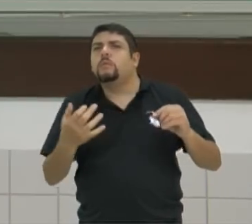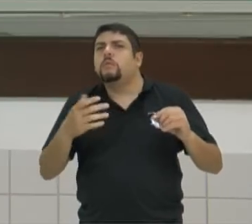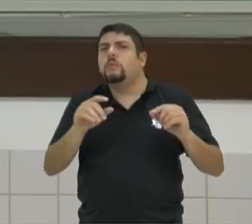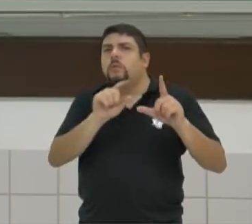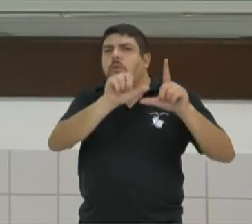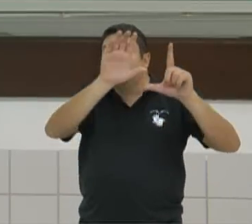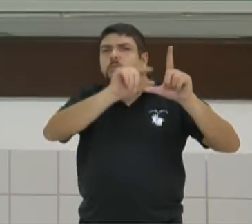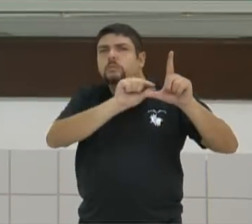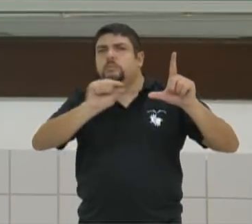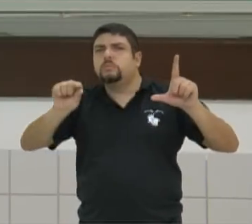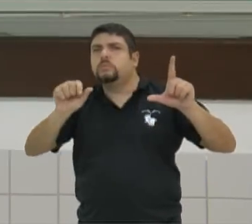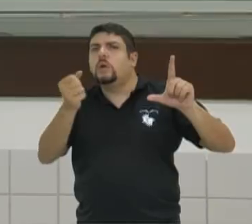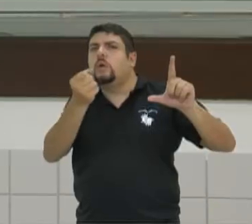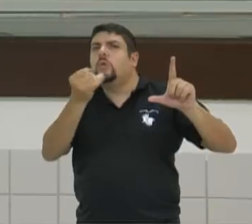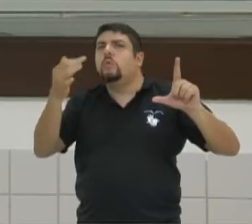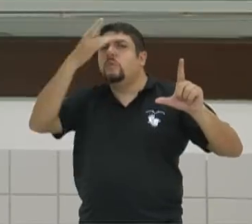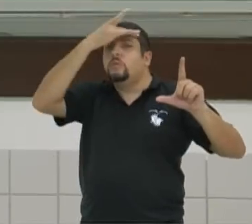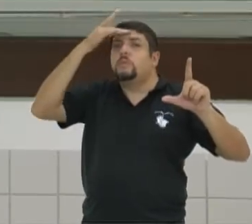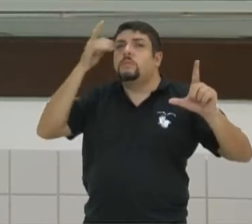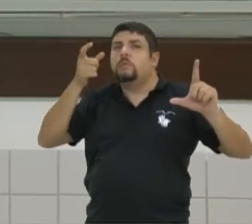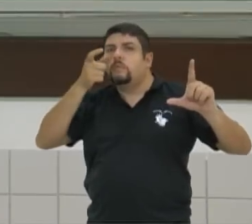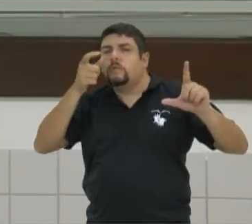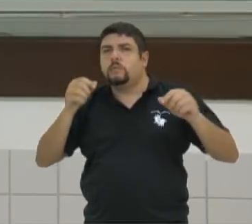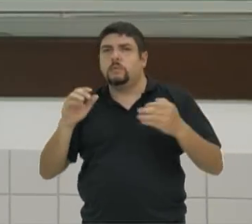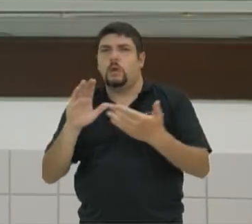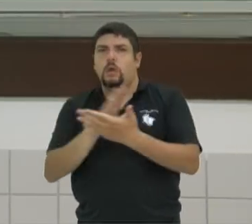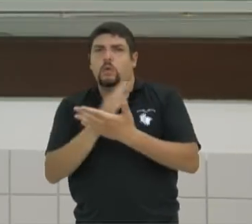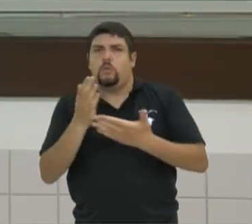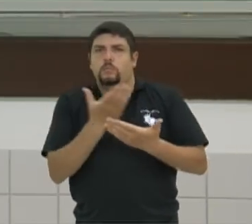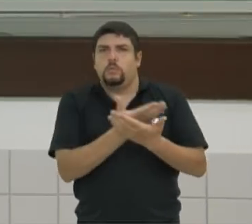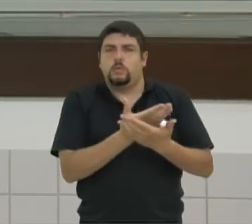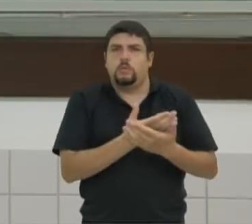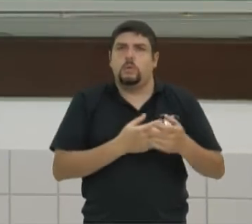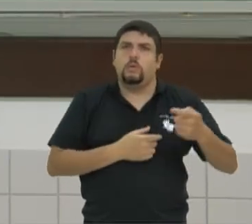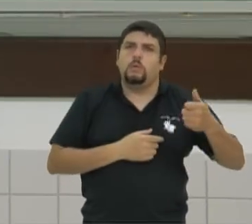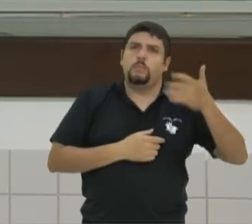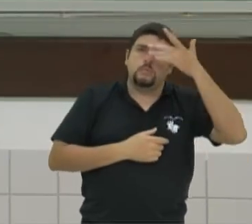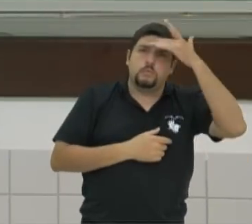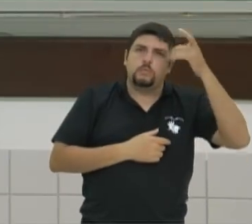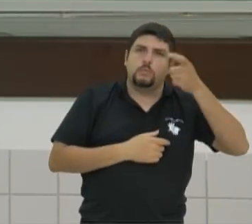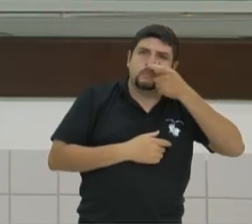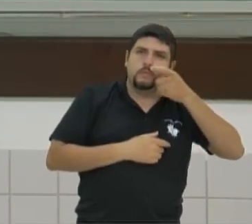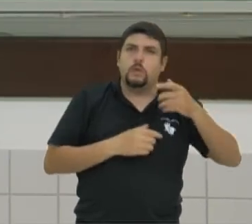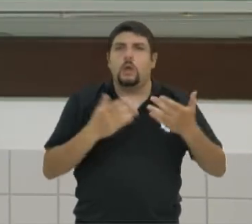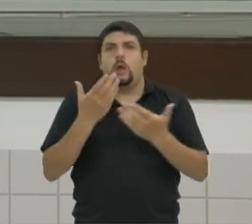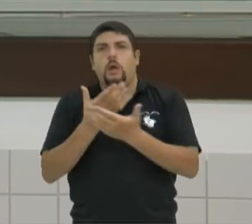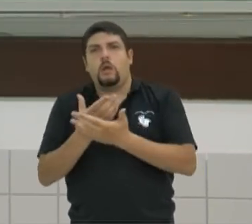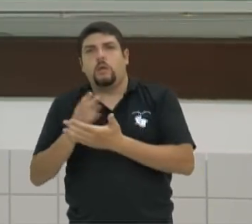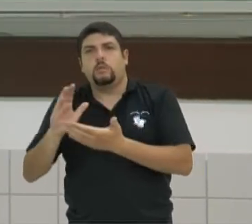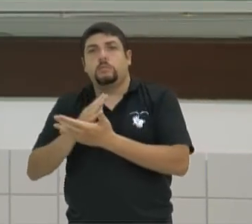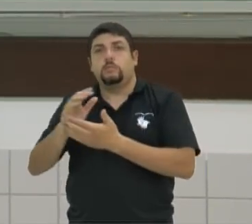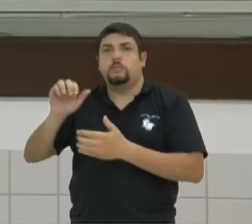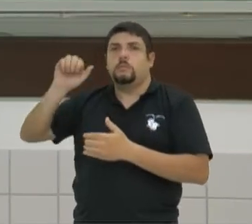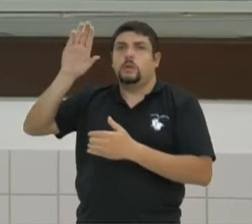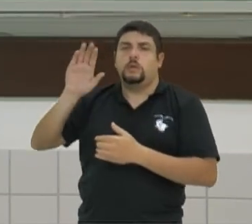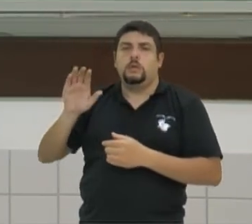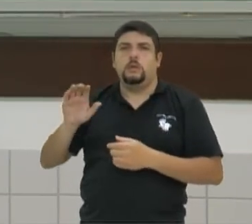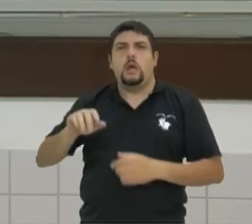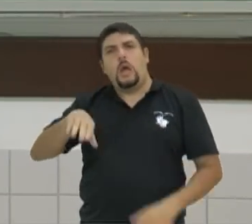também. Então perceba, tem algumas aulas que tem mais gente assistindo, tem algumas aulas que tem menos pessoas assistindo. Isso significa que uma aula é melhor ou que uma